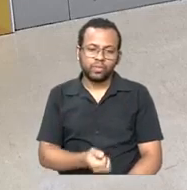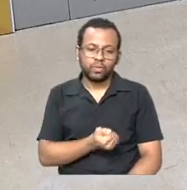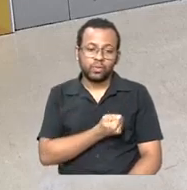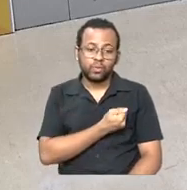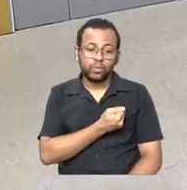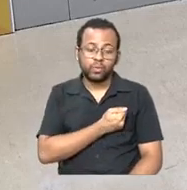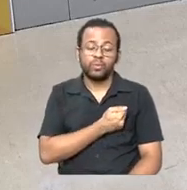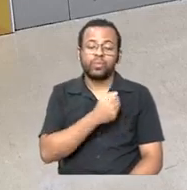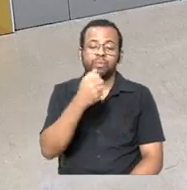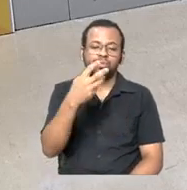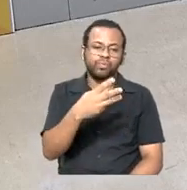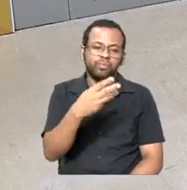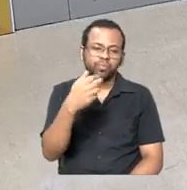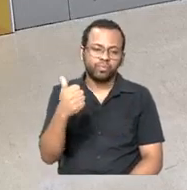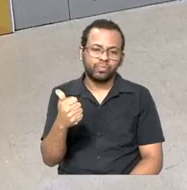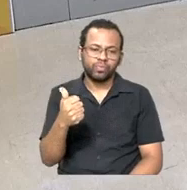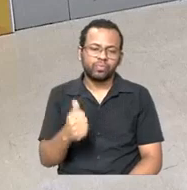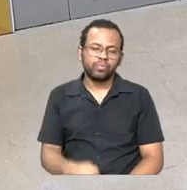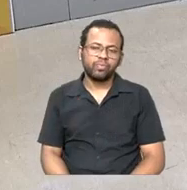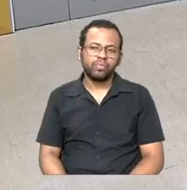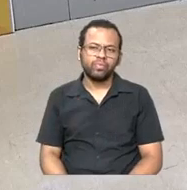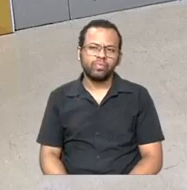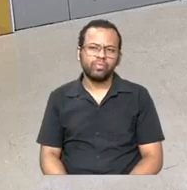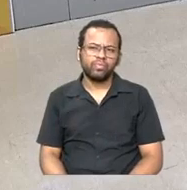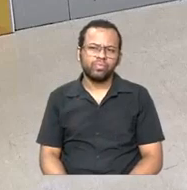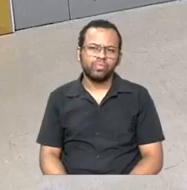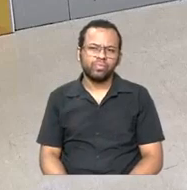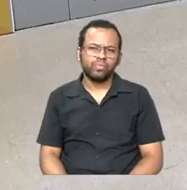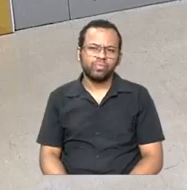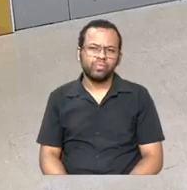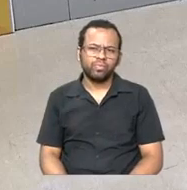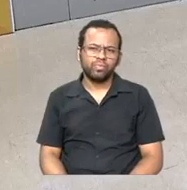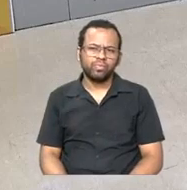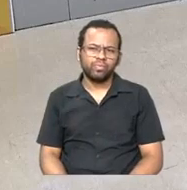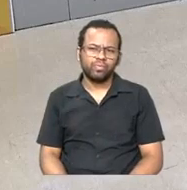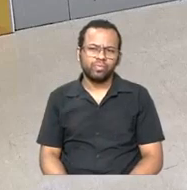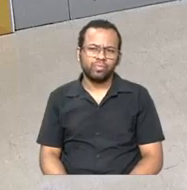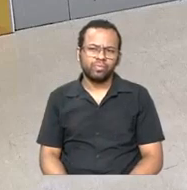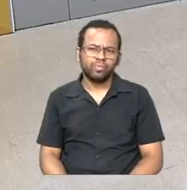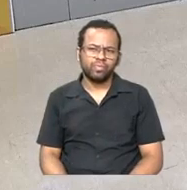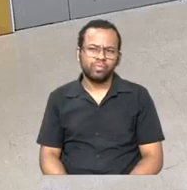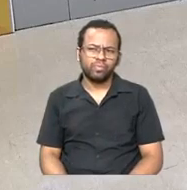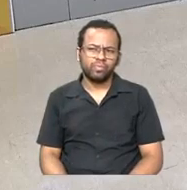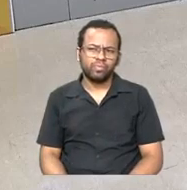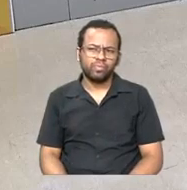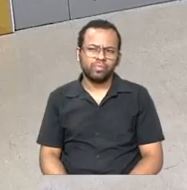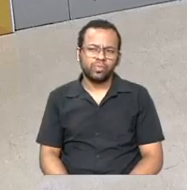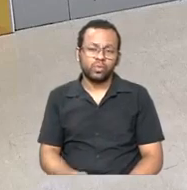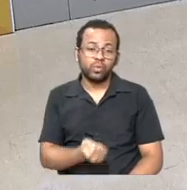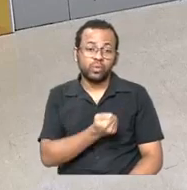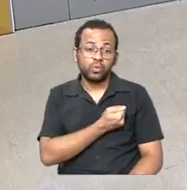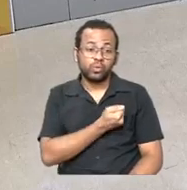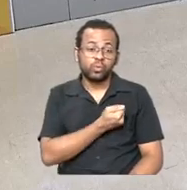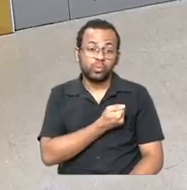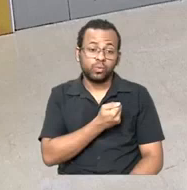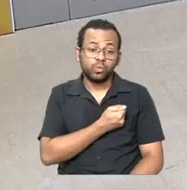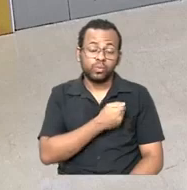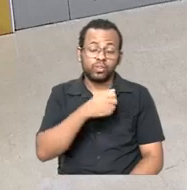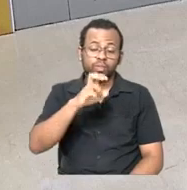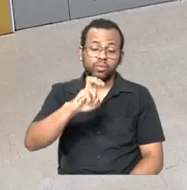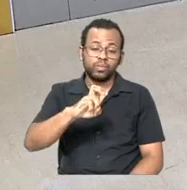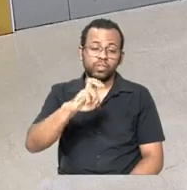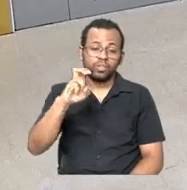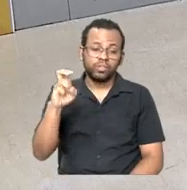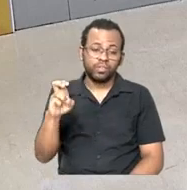e 31 31 31 marquei o 31 55